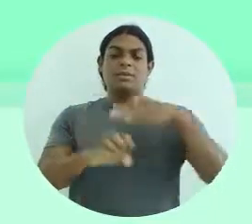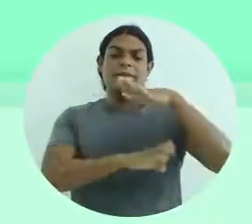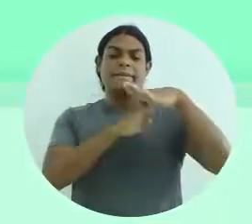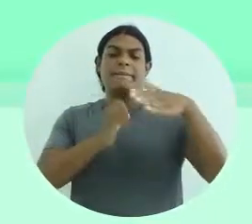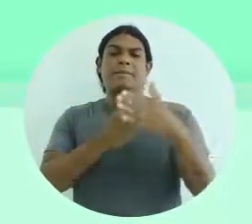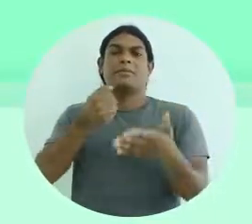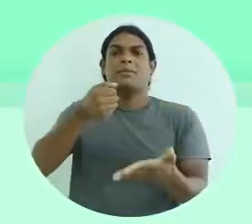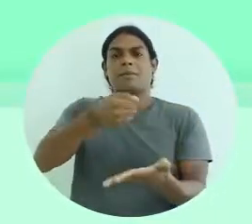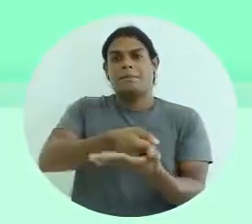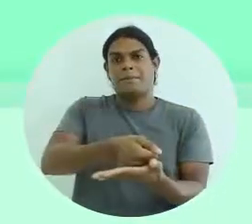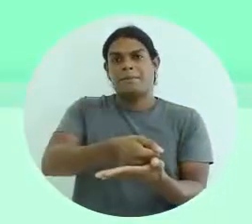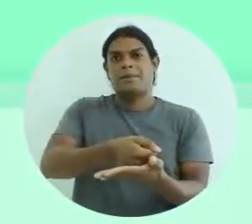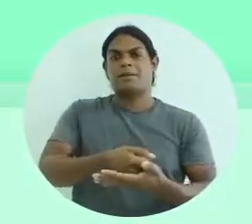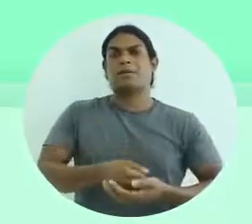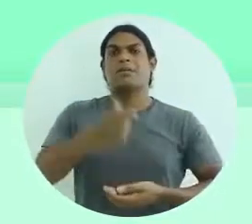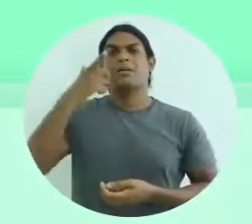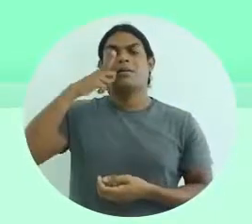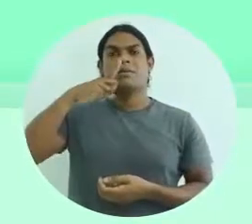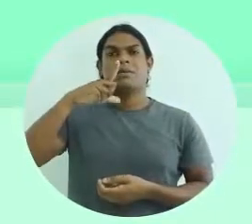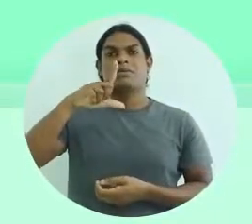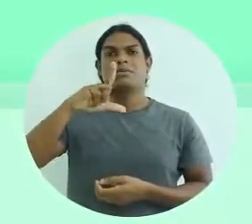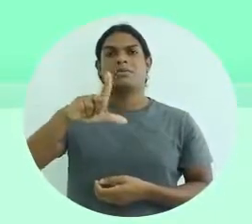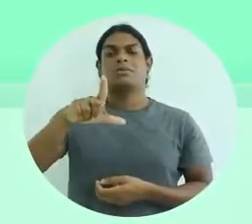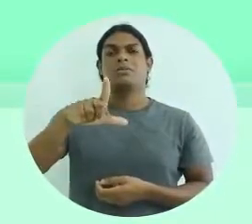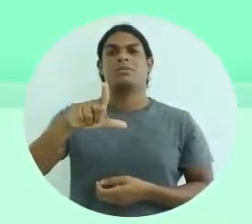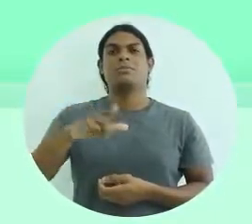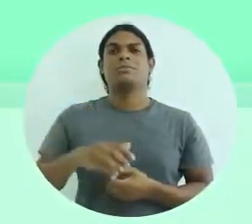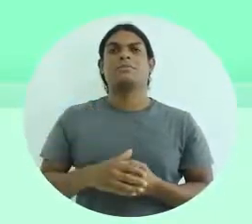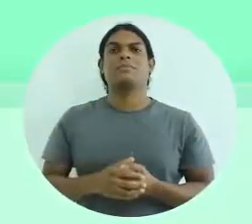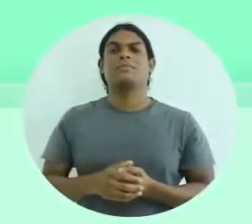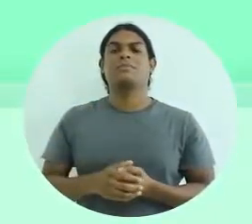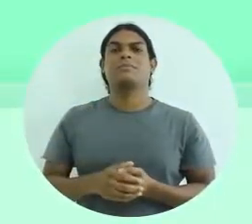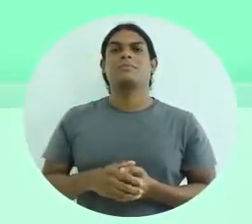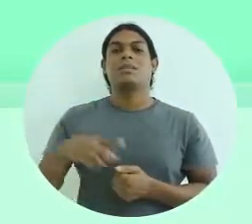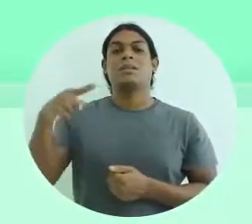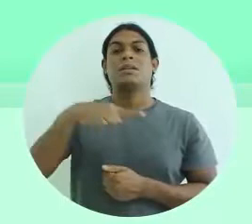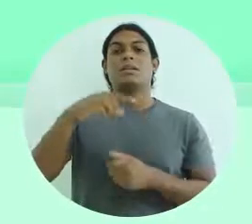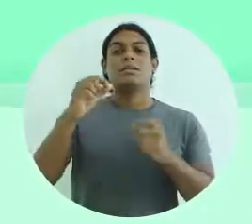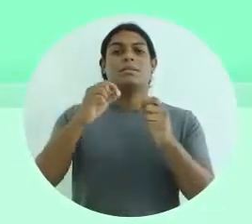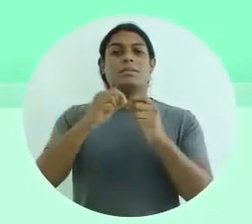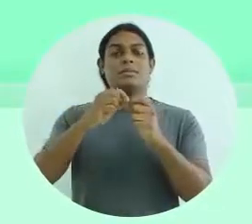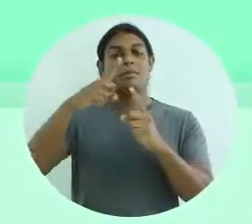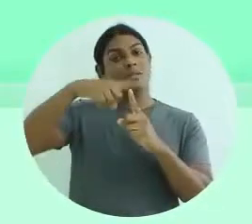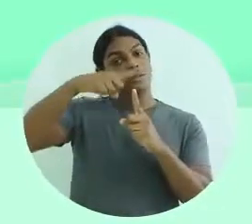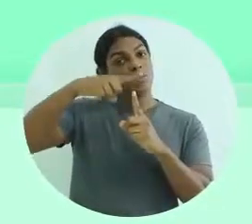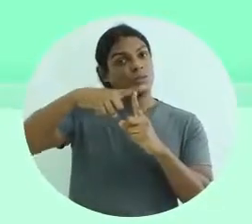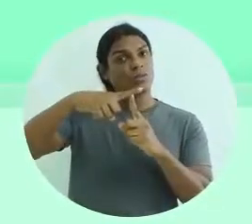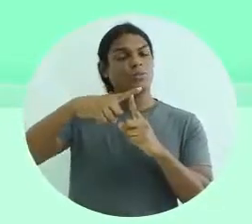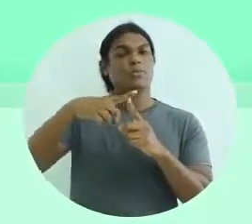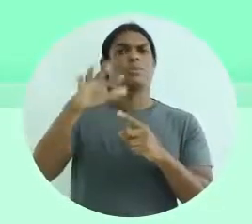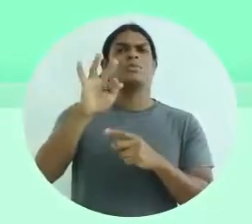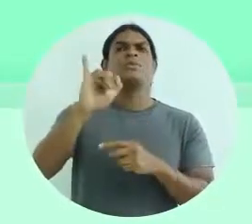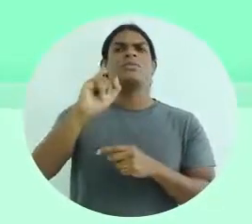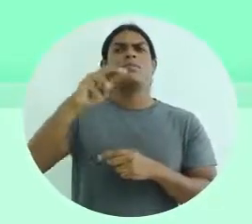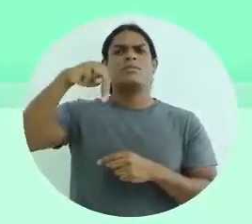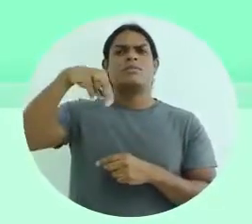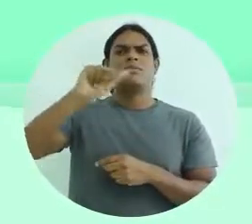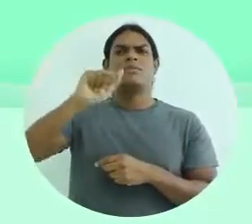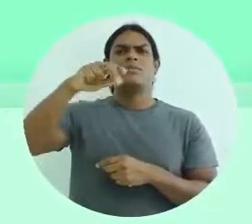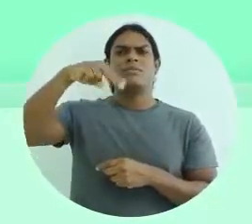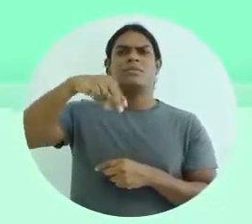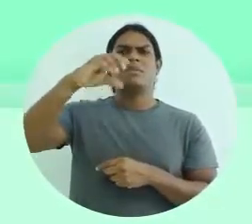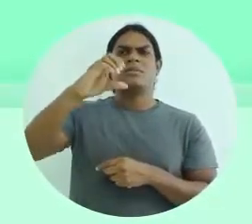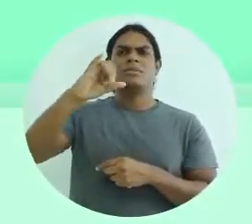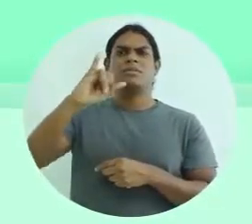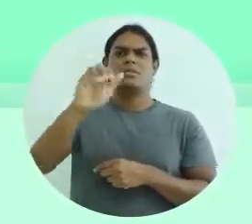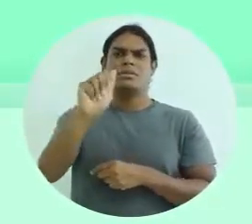no mercado. Para conseguir, e aí esse financiamento que o governo refaz, ou seja, esse apoio